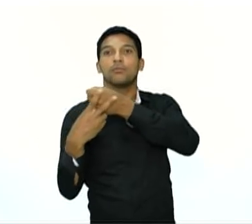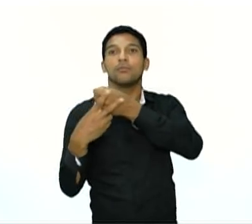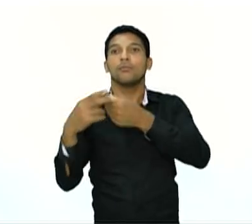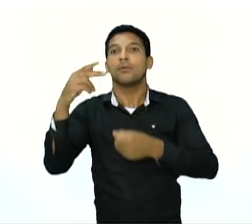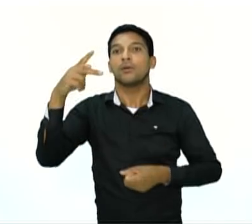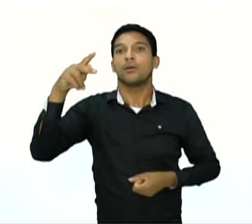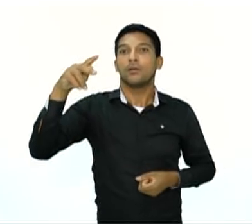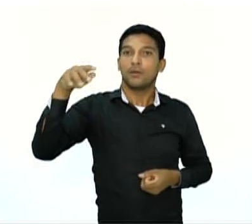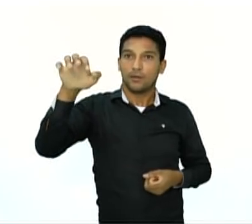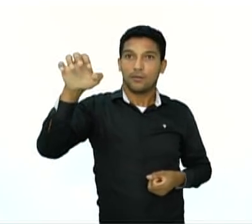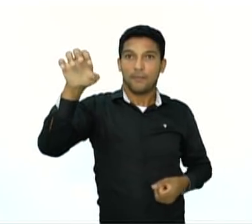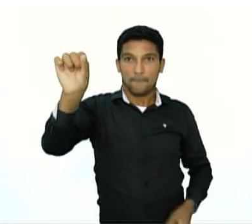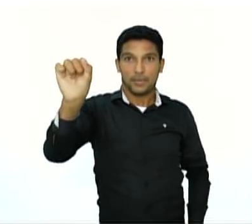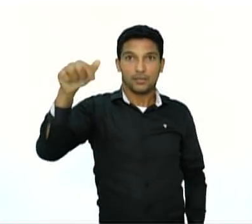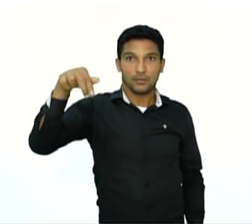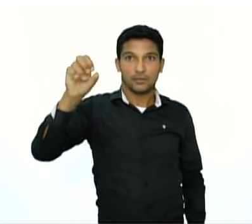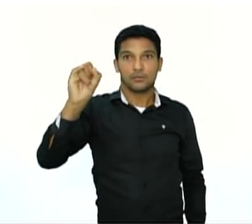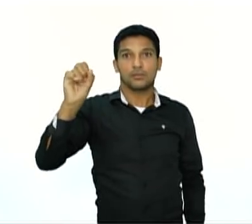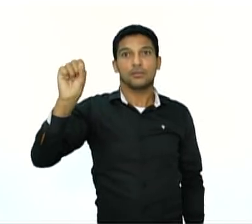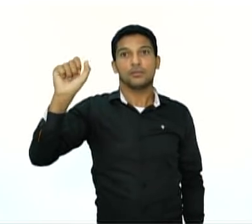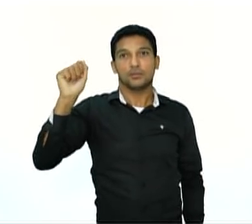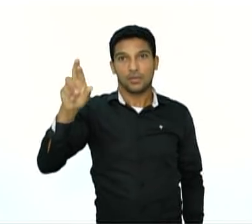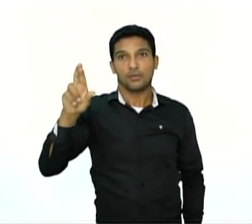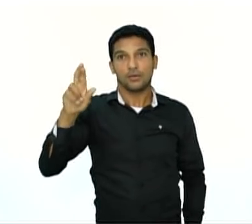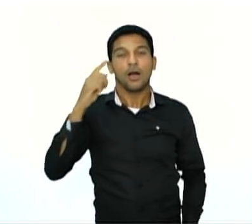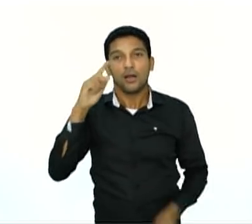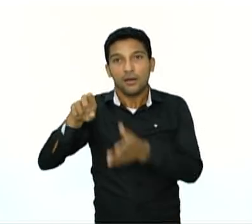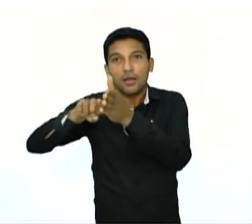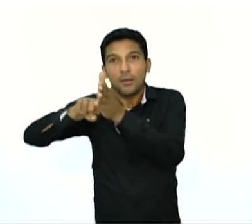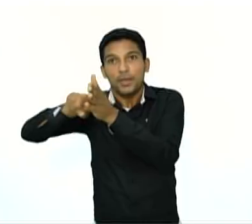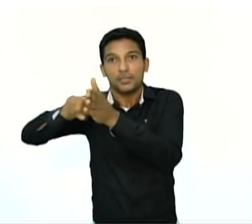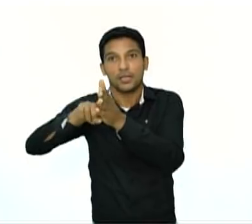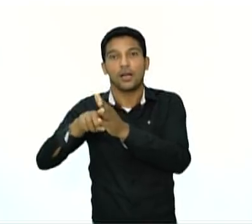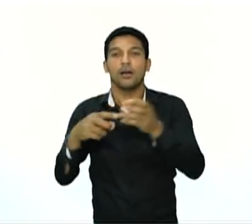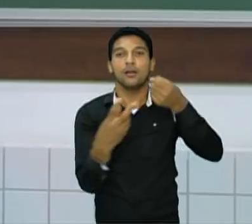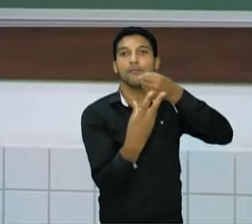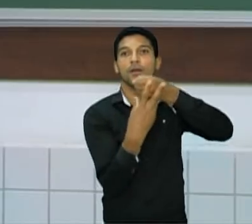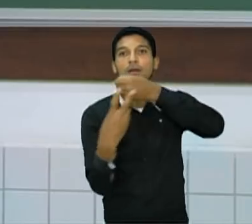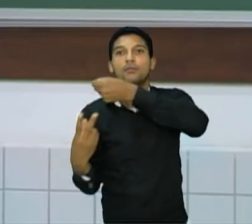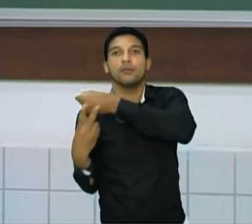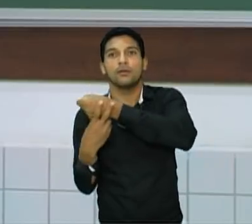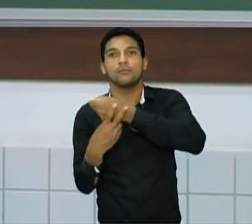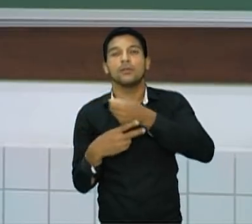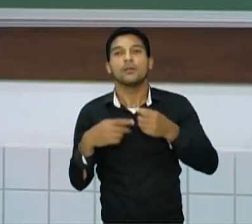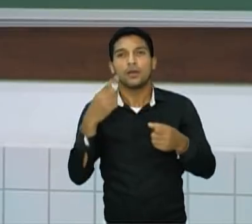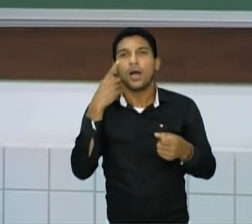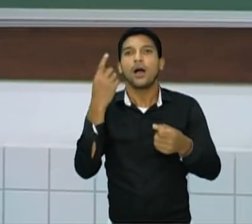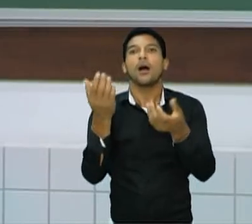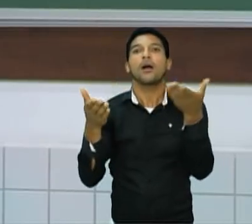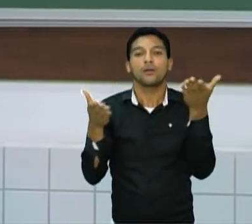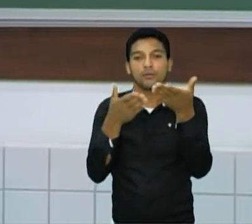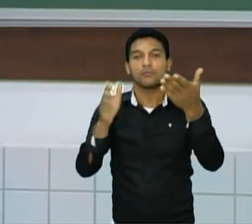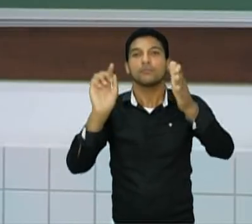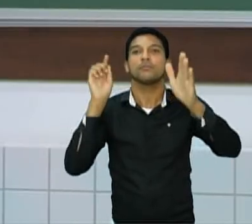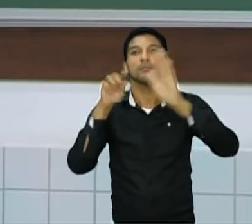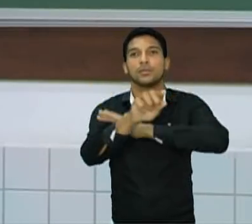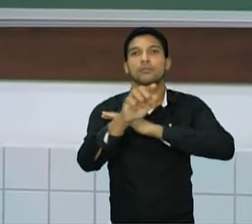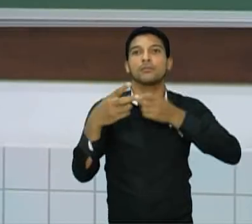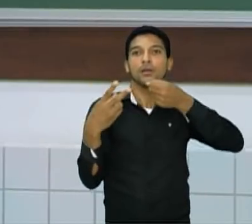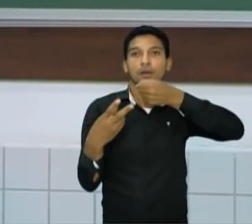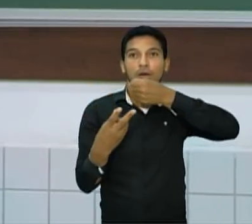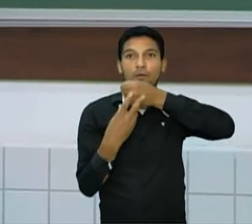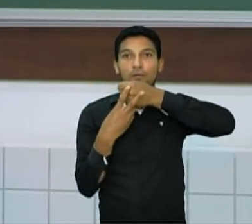Então, presença ali de dois verbos. E a pergunta que eu tenho para fazer para vocês é a seguinte: esses verbos,